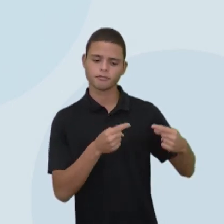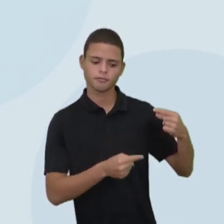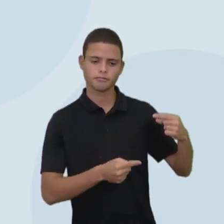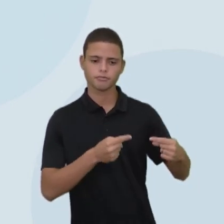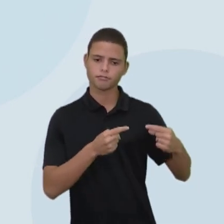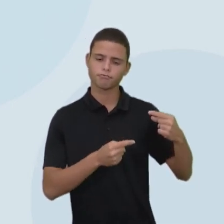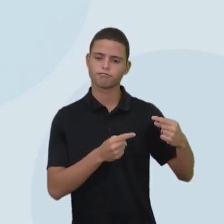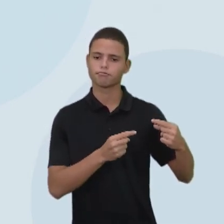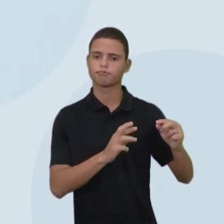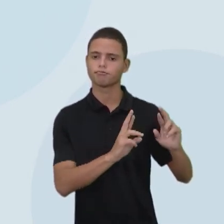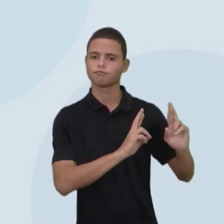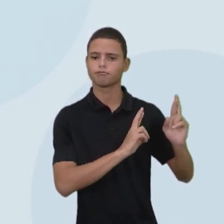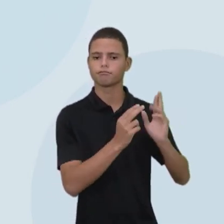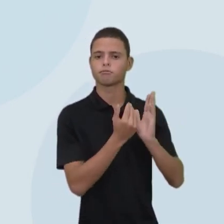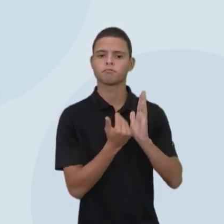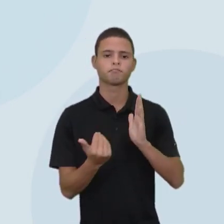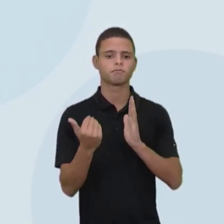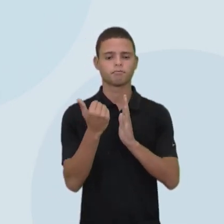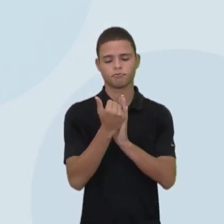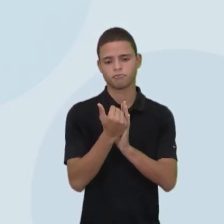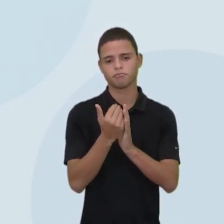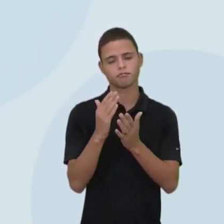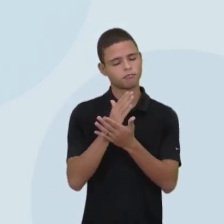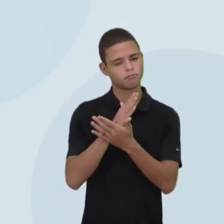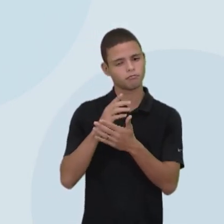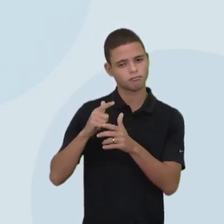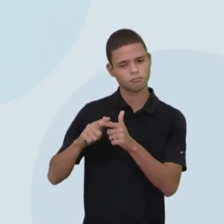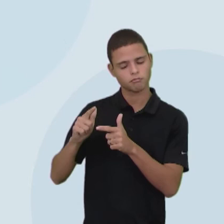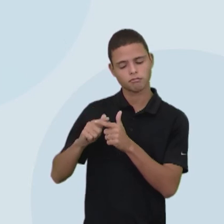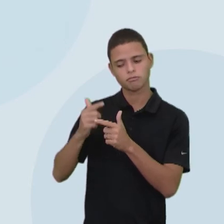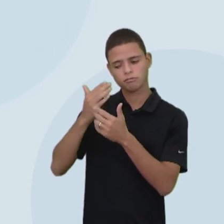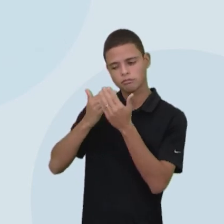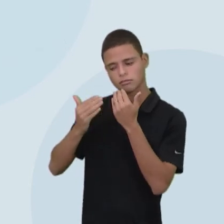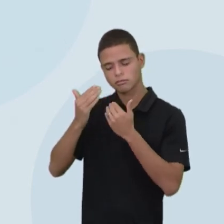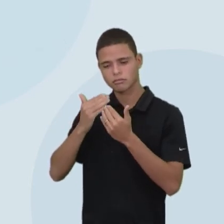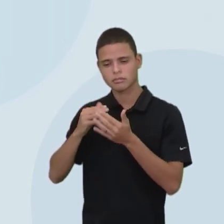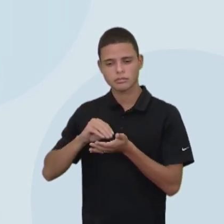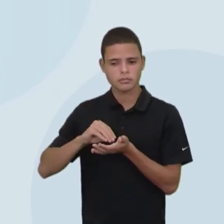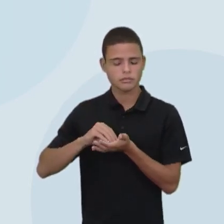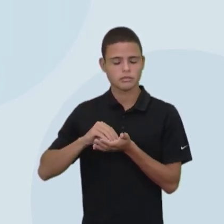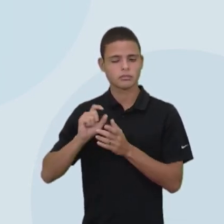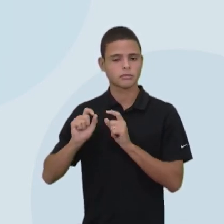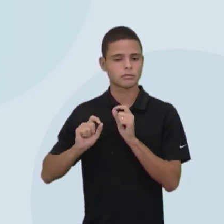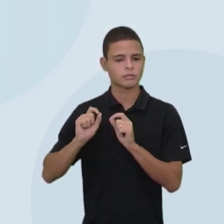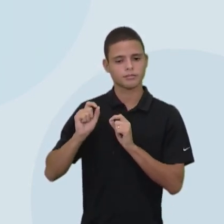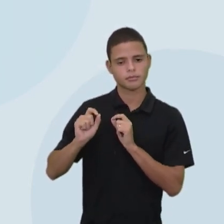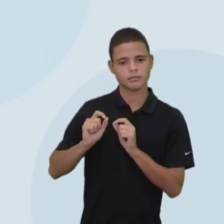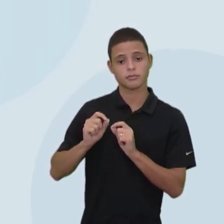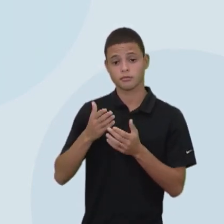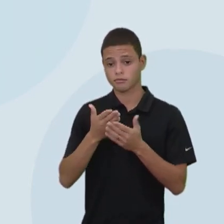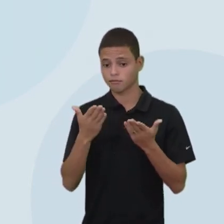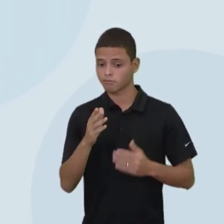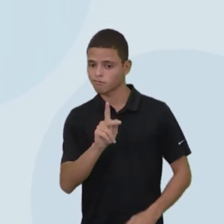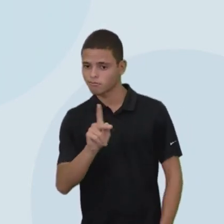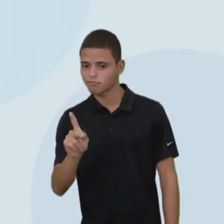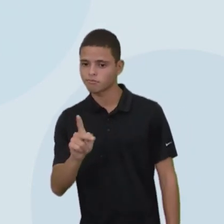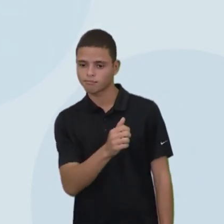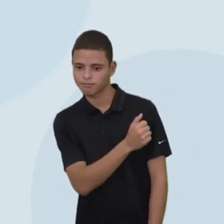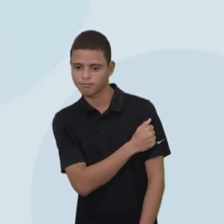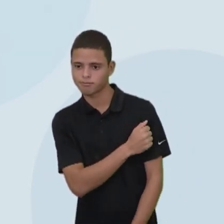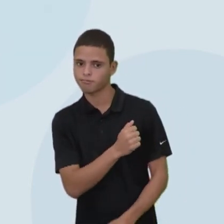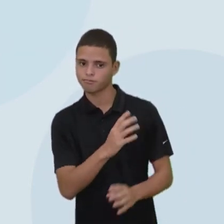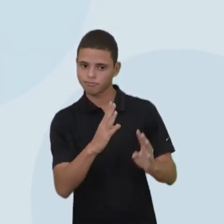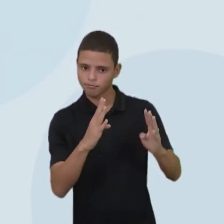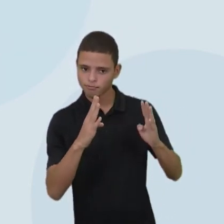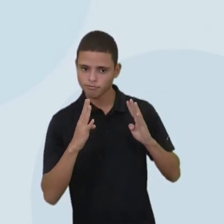então a respeito um pouco mais dos transtornos alimentares. Então, para você estudante ou para você professor que está aí nos